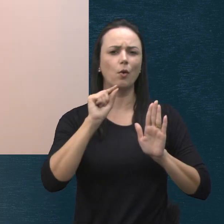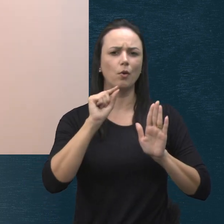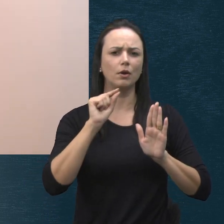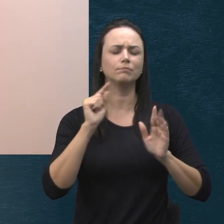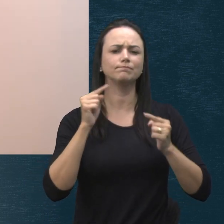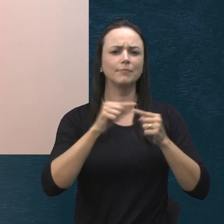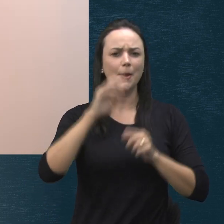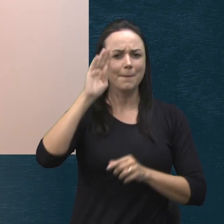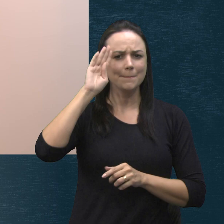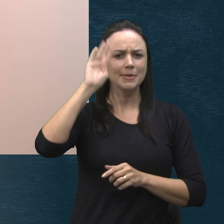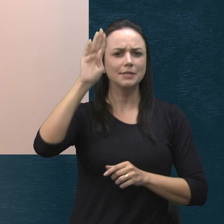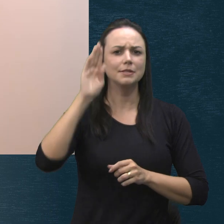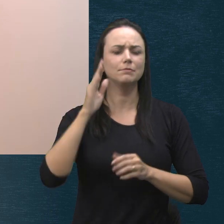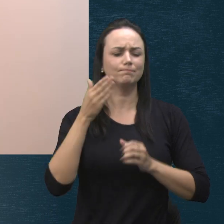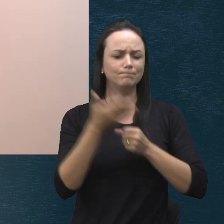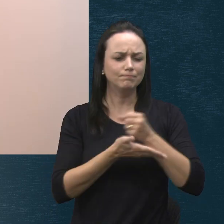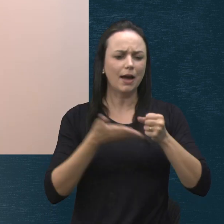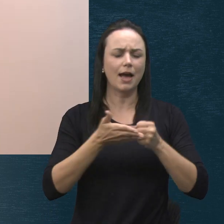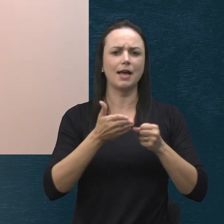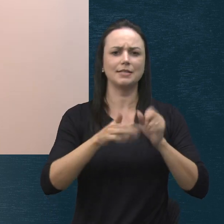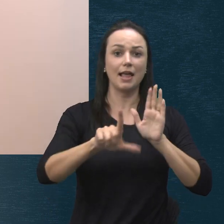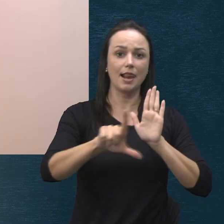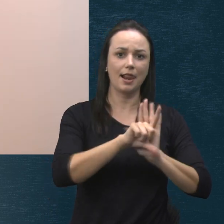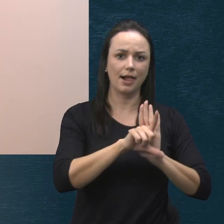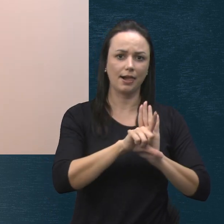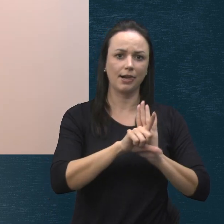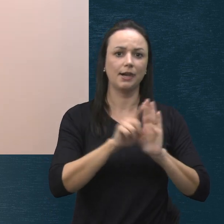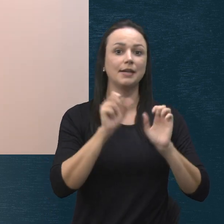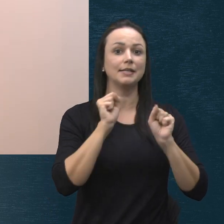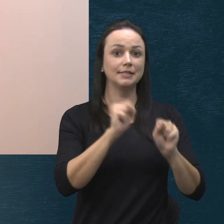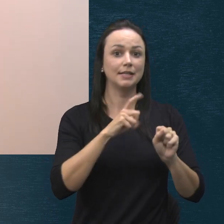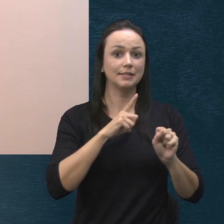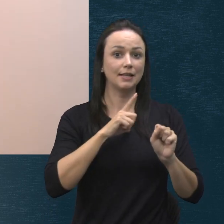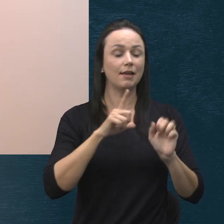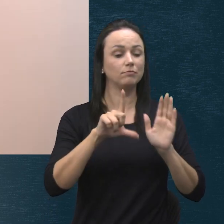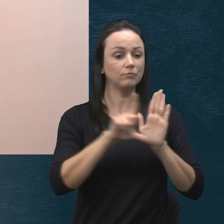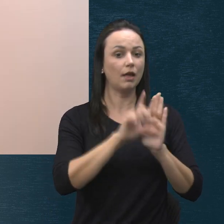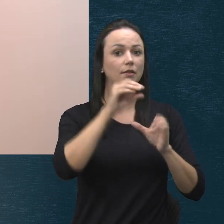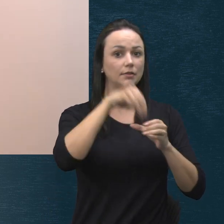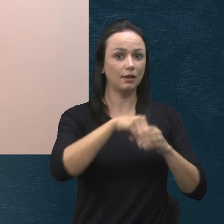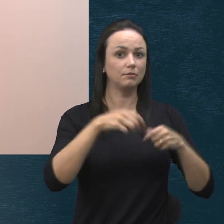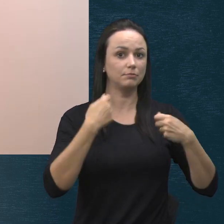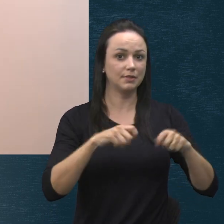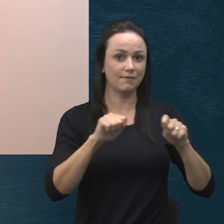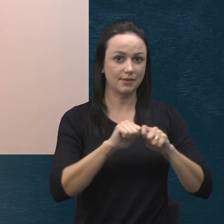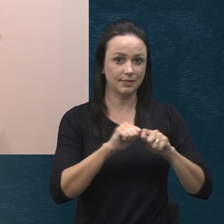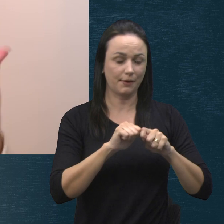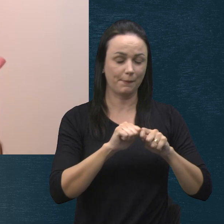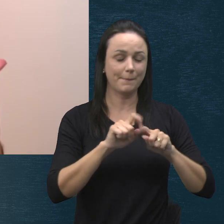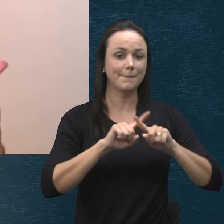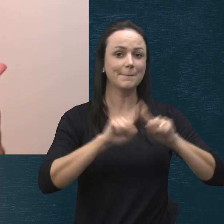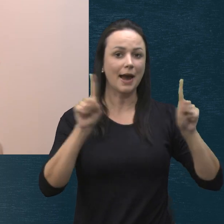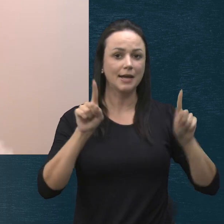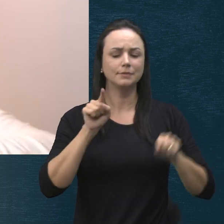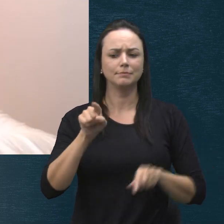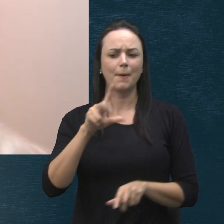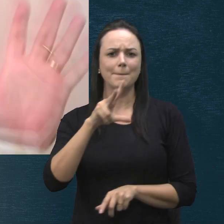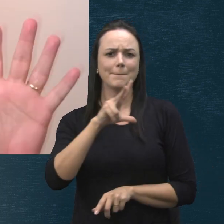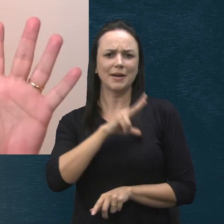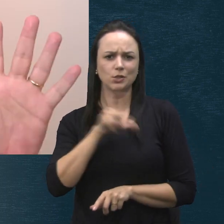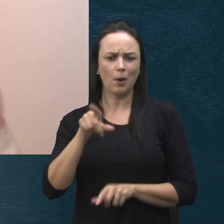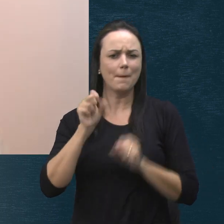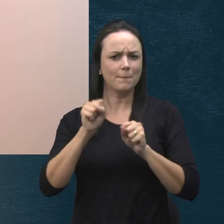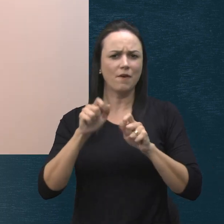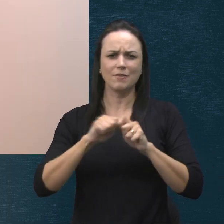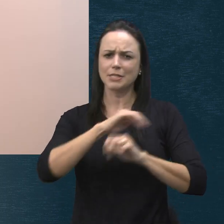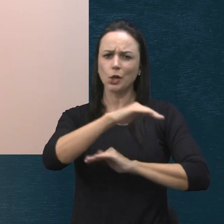princípio da legalidade. Ninguém é obrigado a fazer nada, nem deixar de fazer nada, senão em virtude de lei. Isso quer dizer que para o particular, ele pode fazer